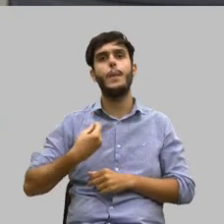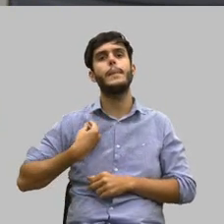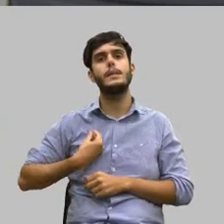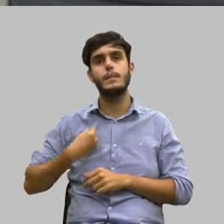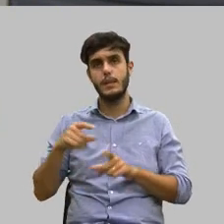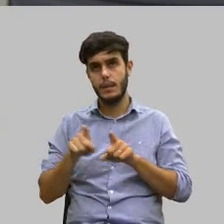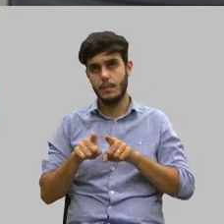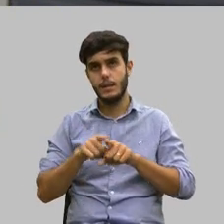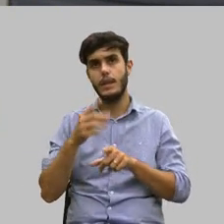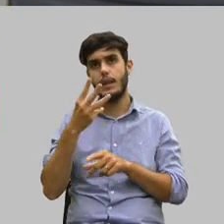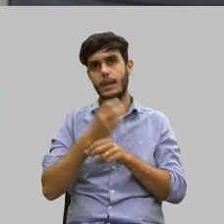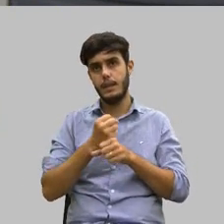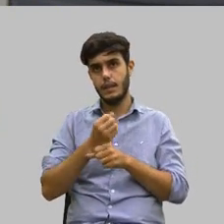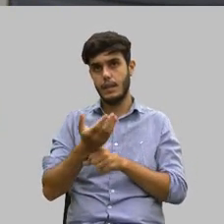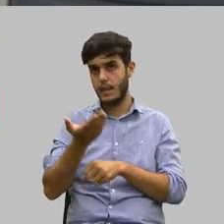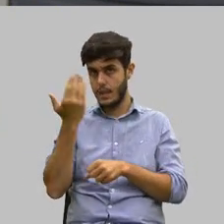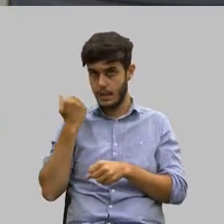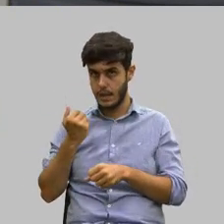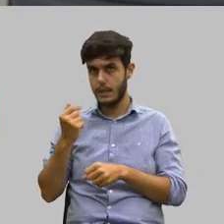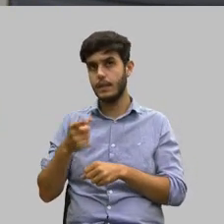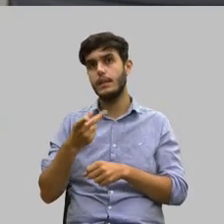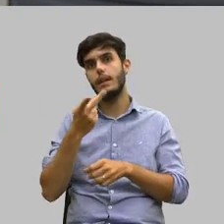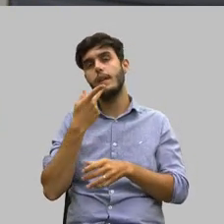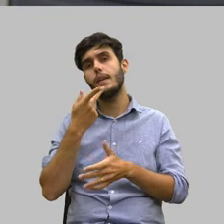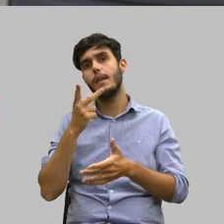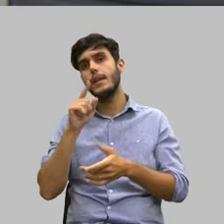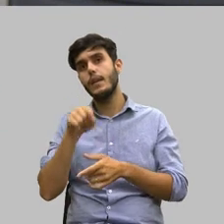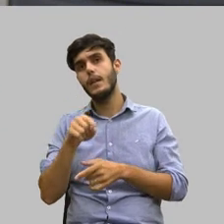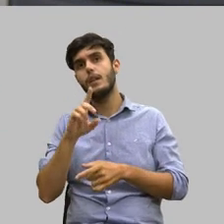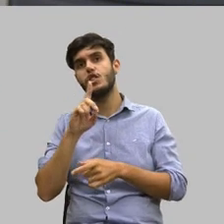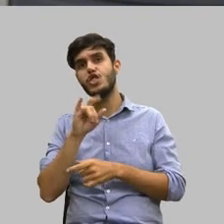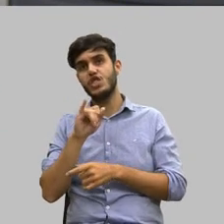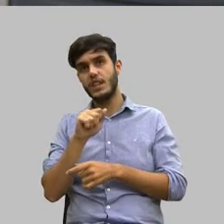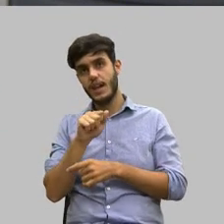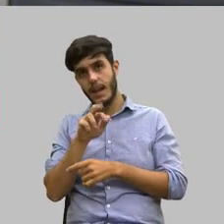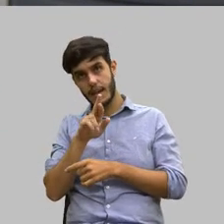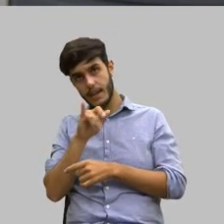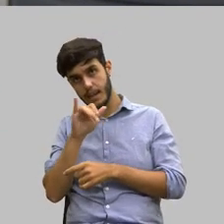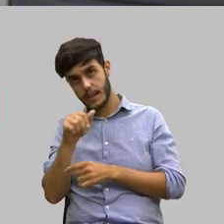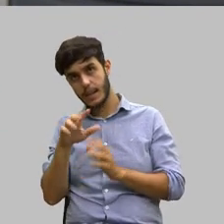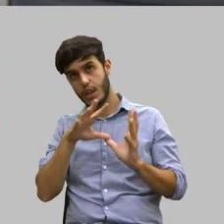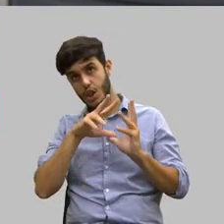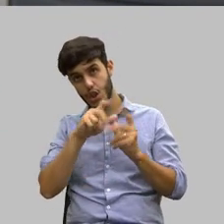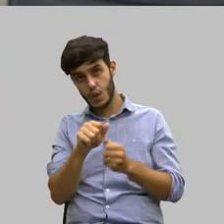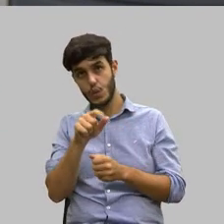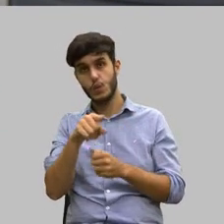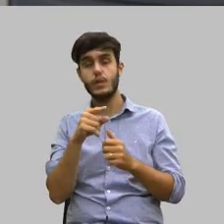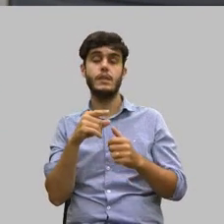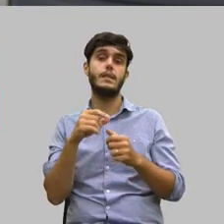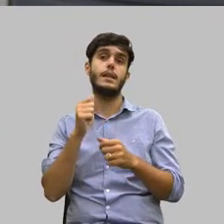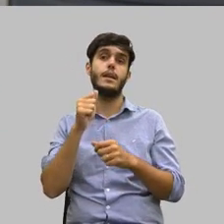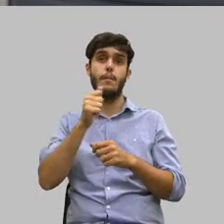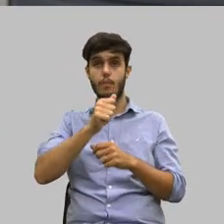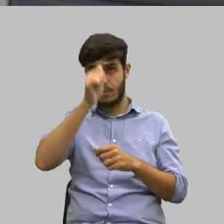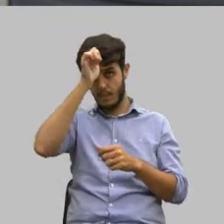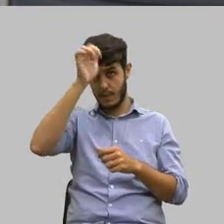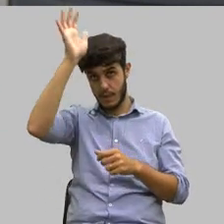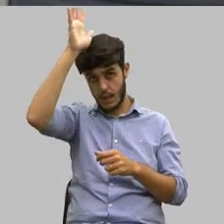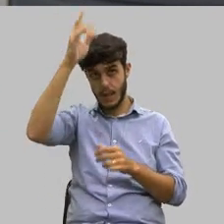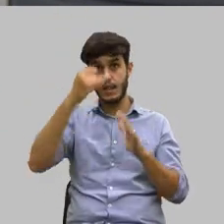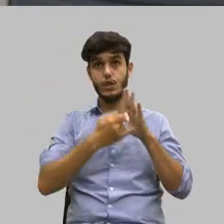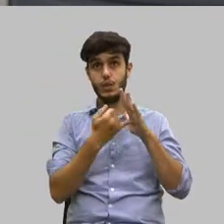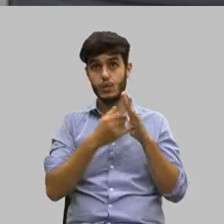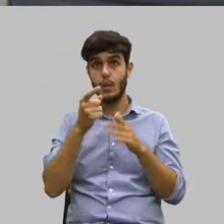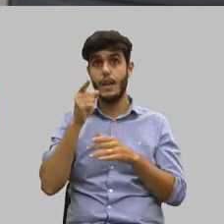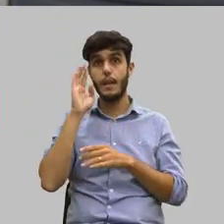há 3 anos atrás de recomendações que as diárias para todos os militares da instituição elas são prioridades em relação a